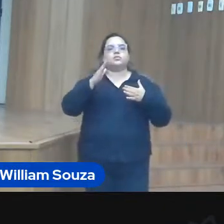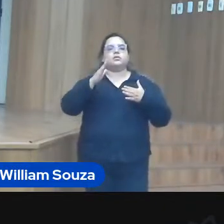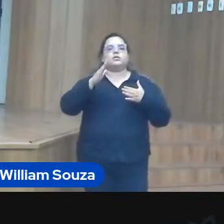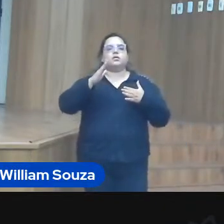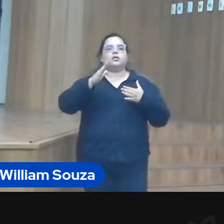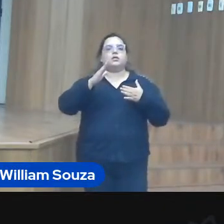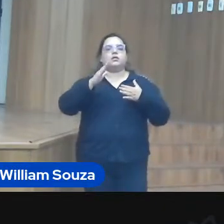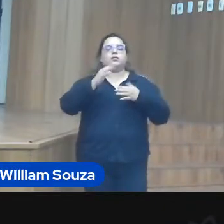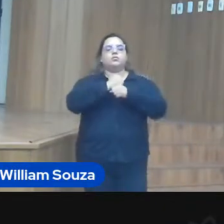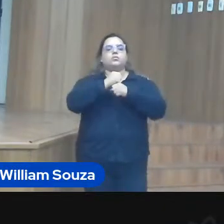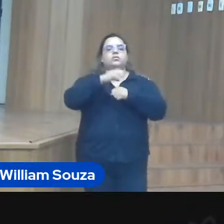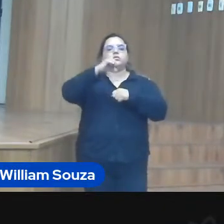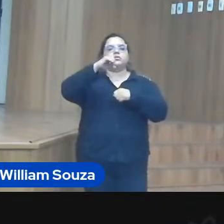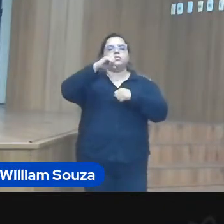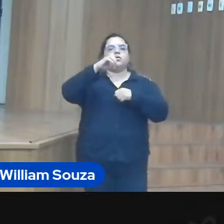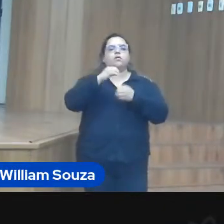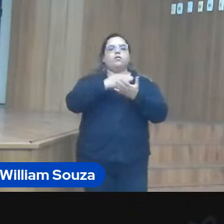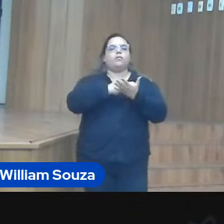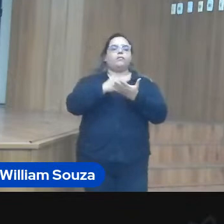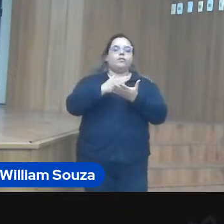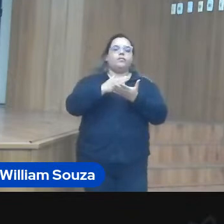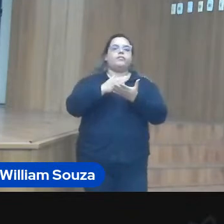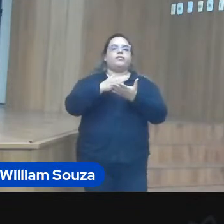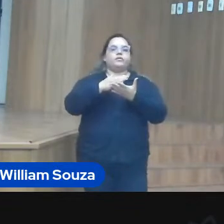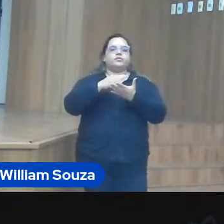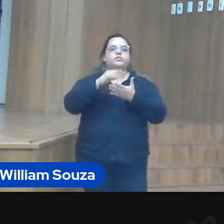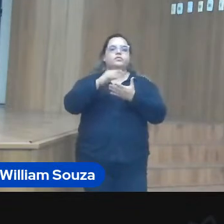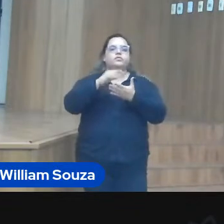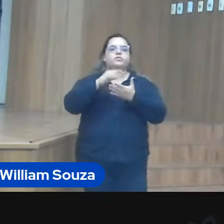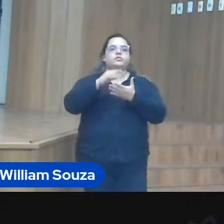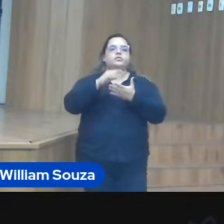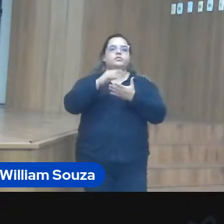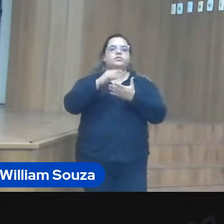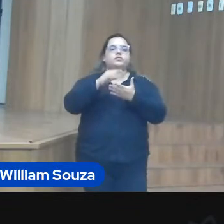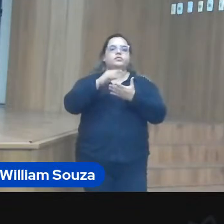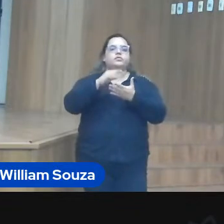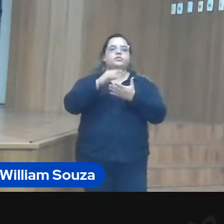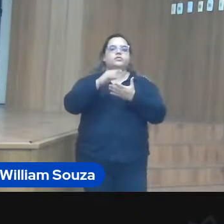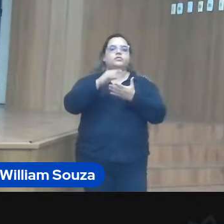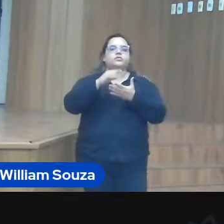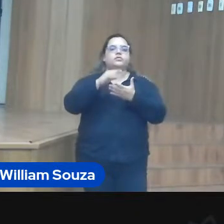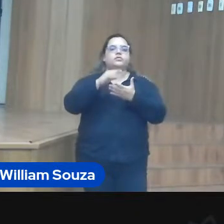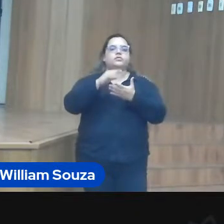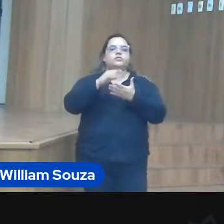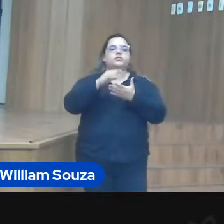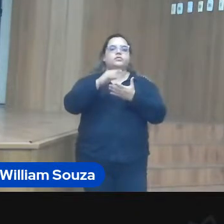então, começa em meados da década de 80. Várias críticas